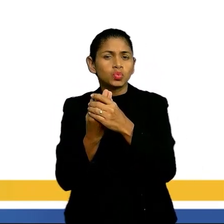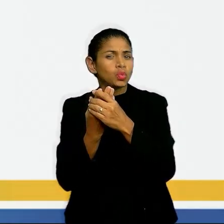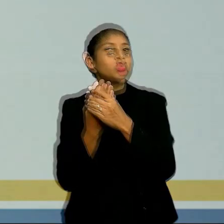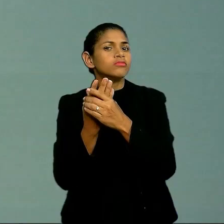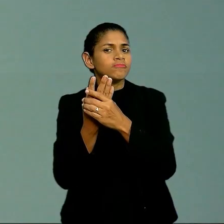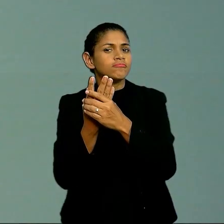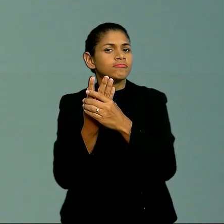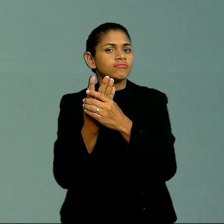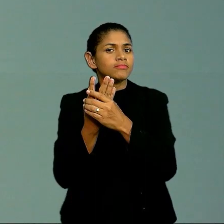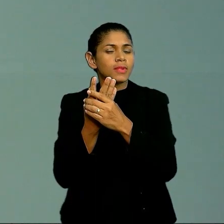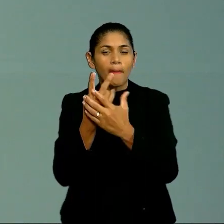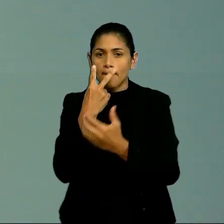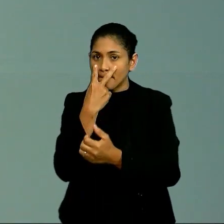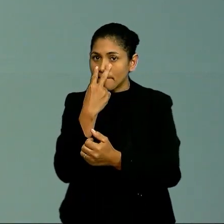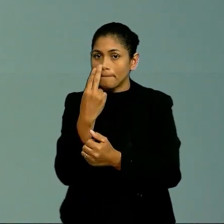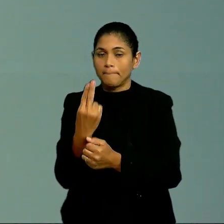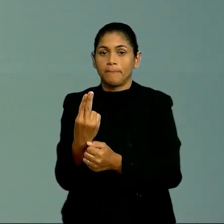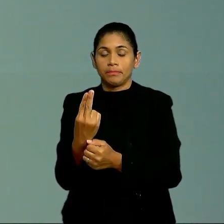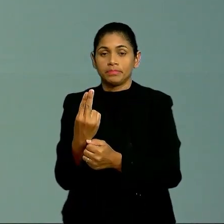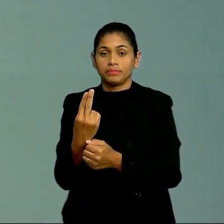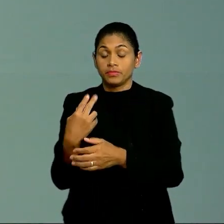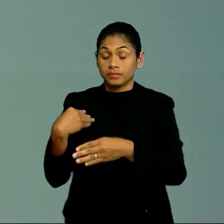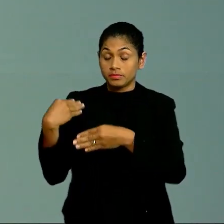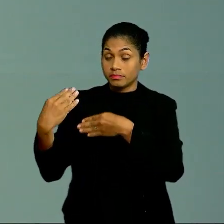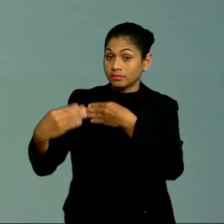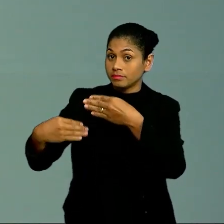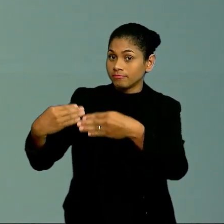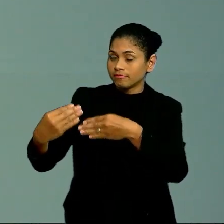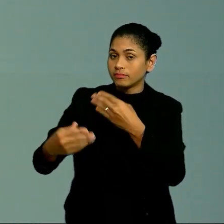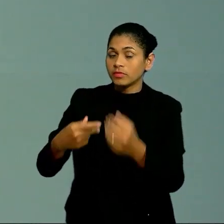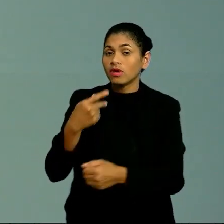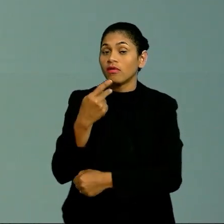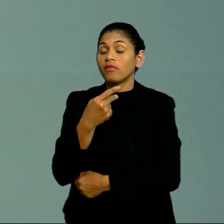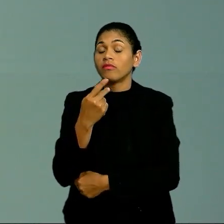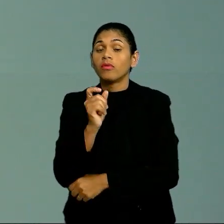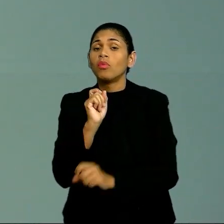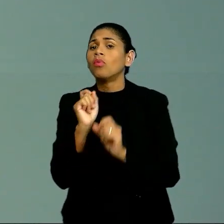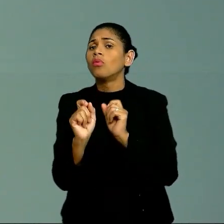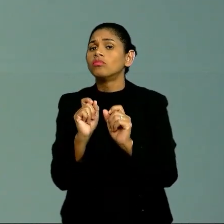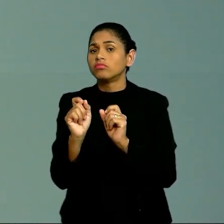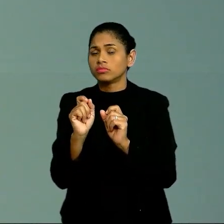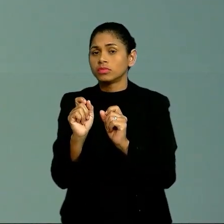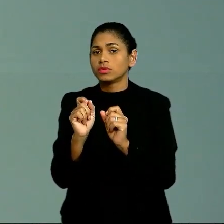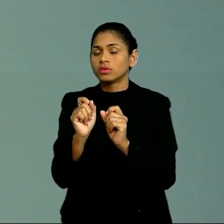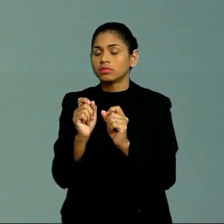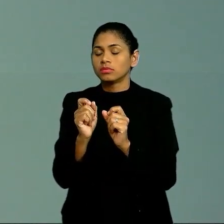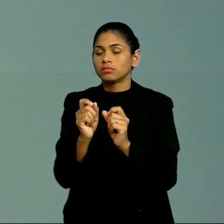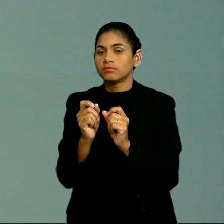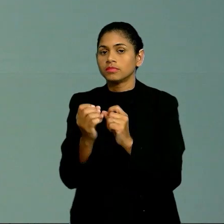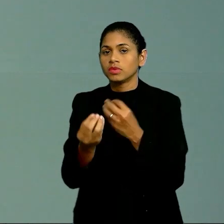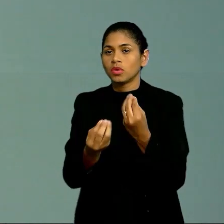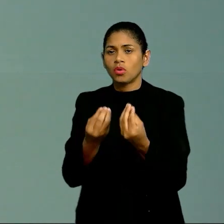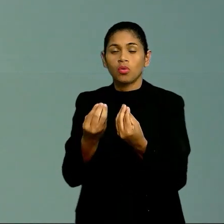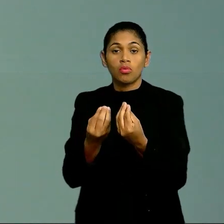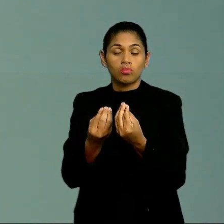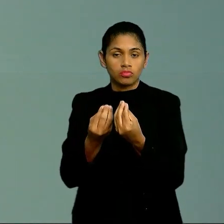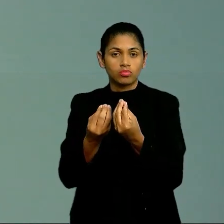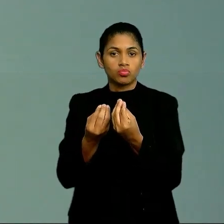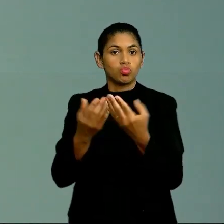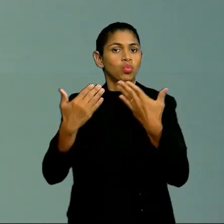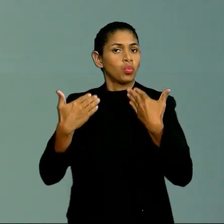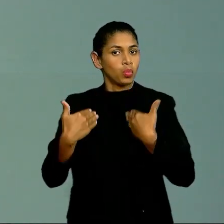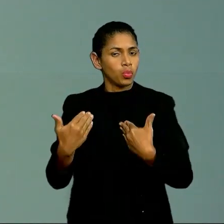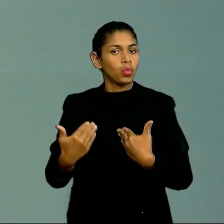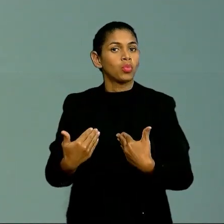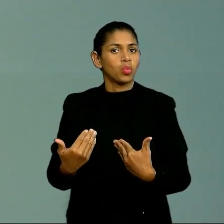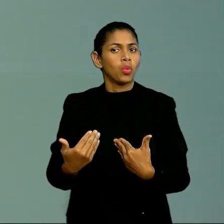no início. A evolução me diz que isso é como se fosse um esboço, né, de como o corpo será, né? É claro que ele